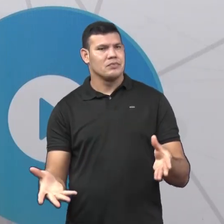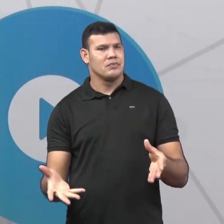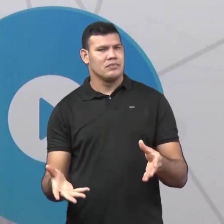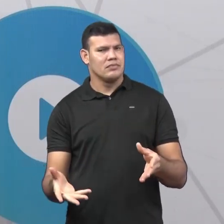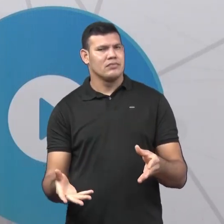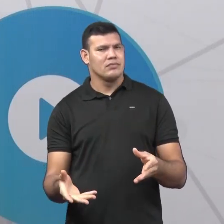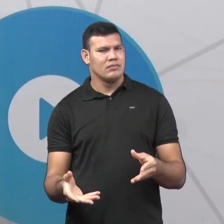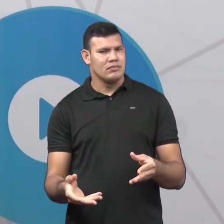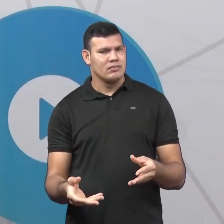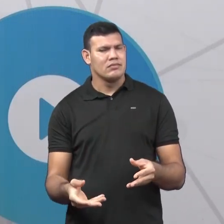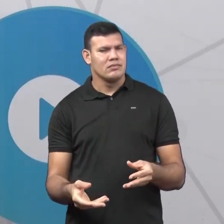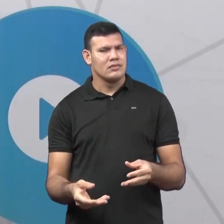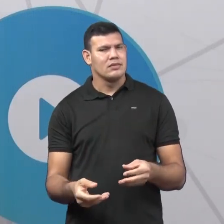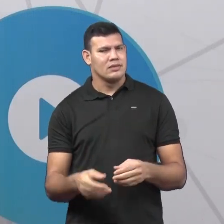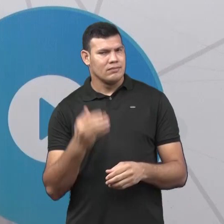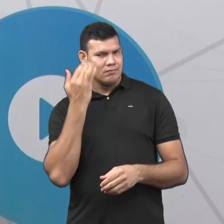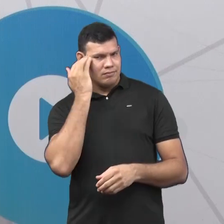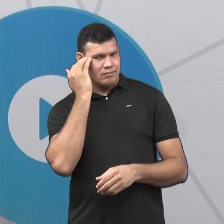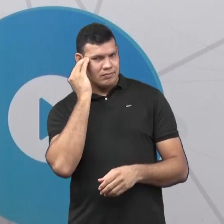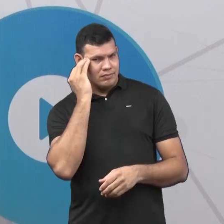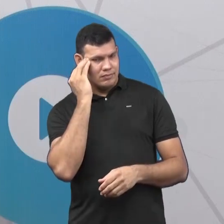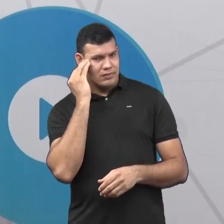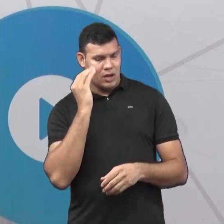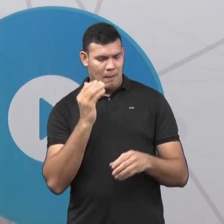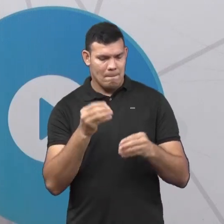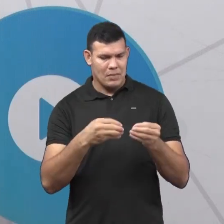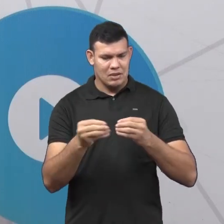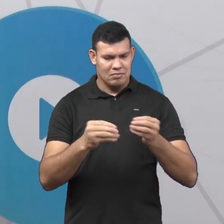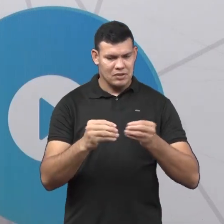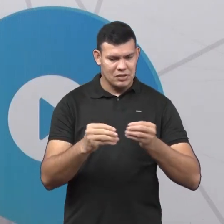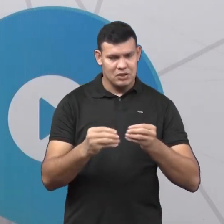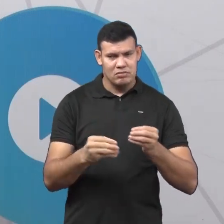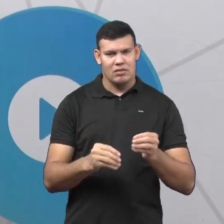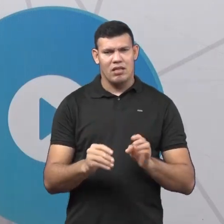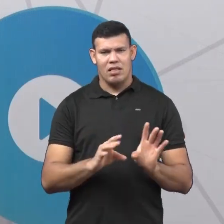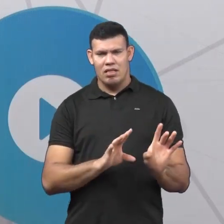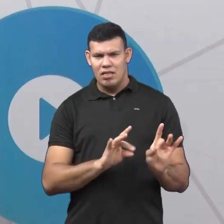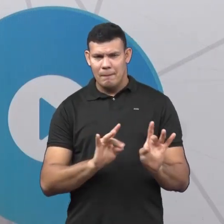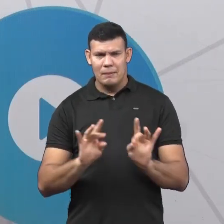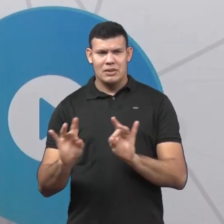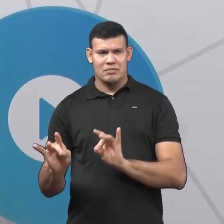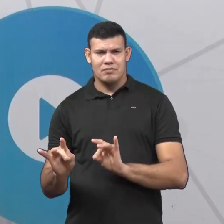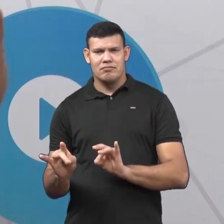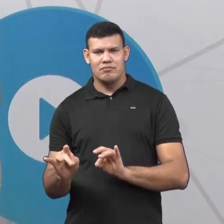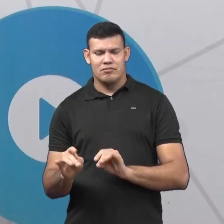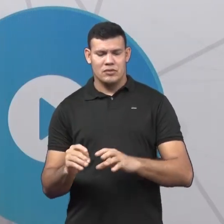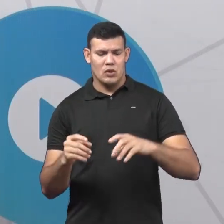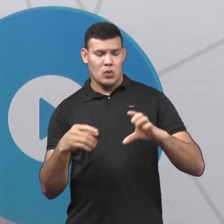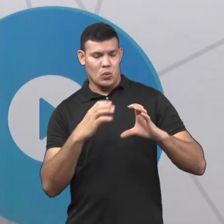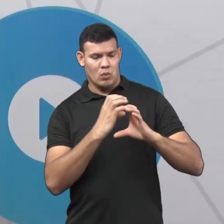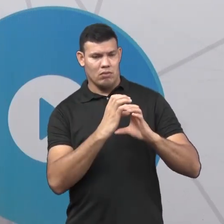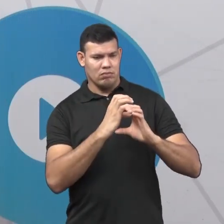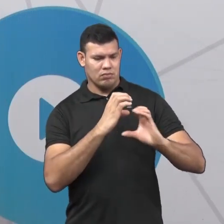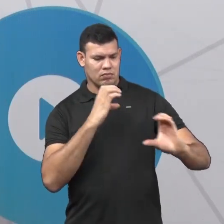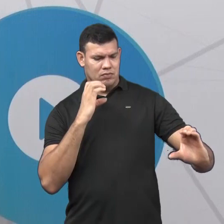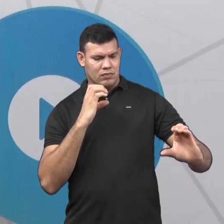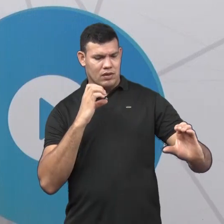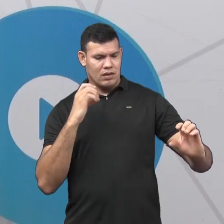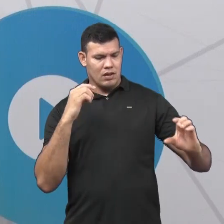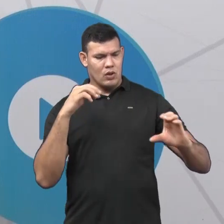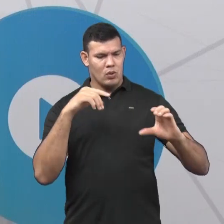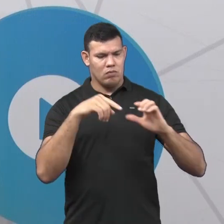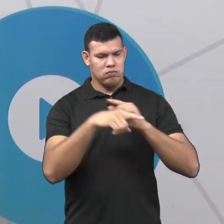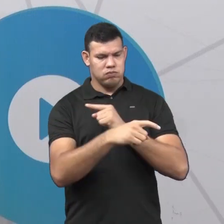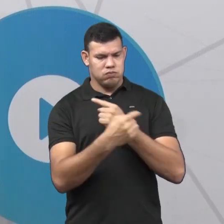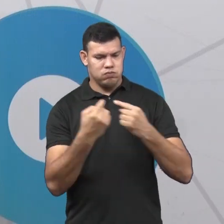que sofreram rupturas e esses fragmentos citoplasmáticos, eles vão estar dispersos dentro da